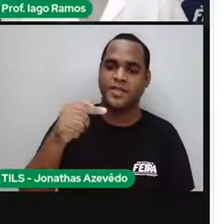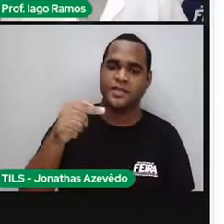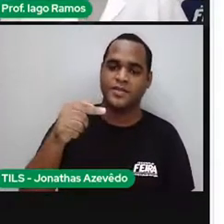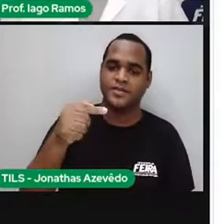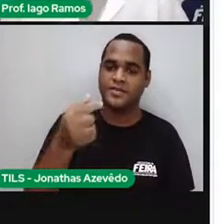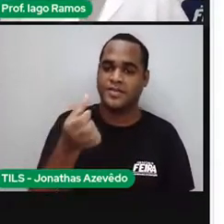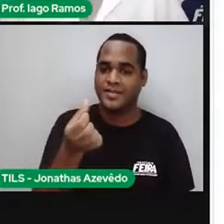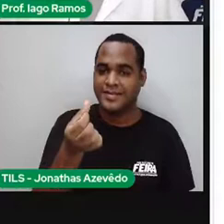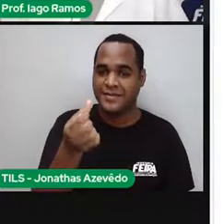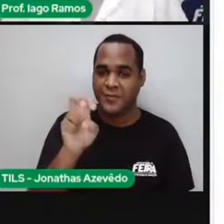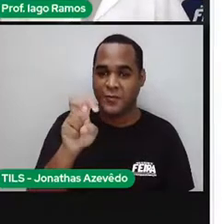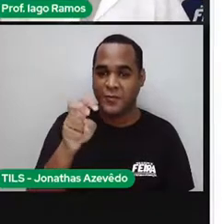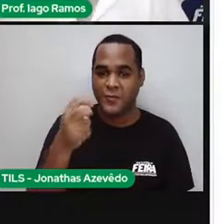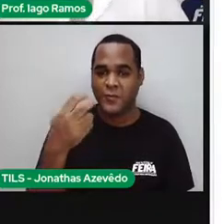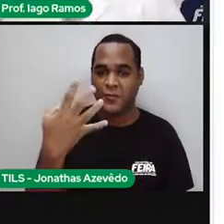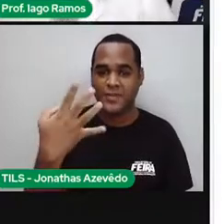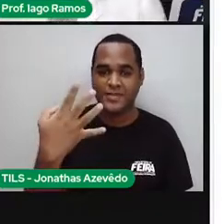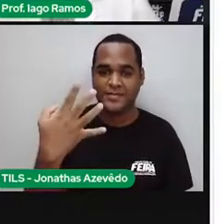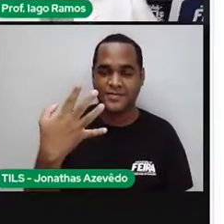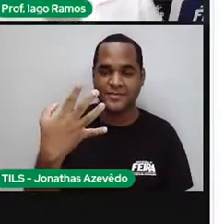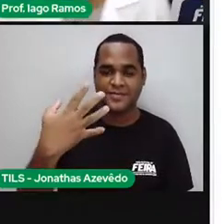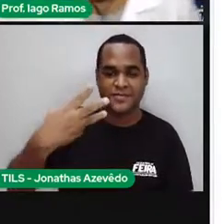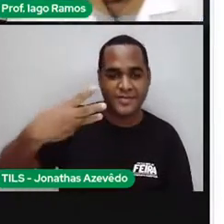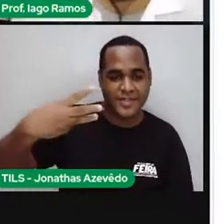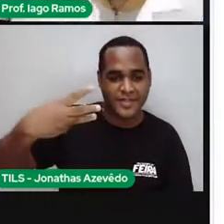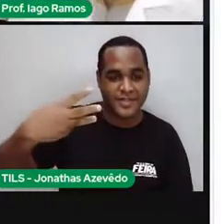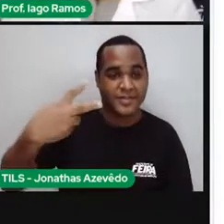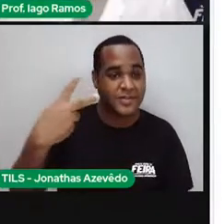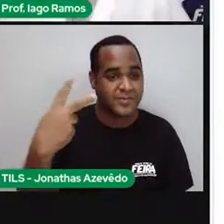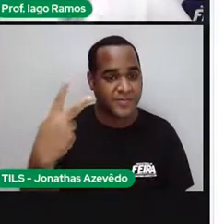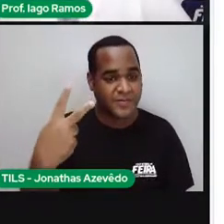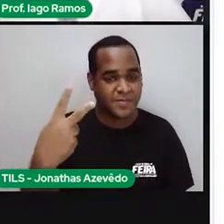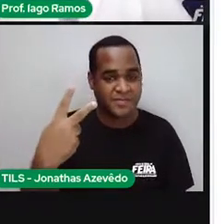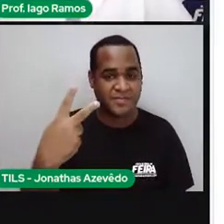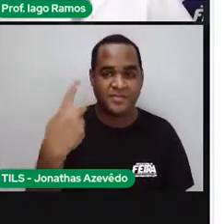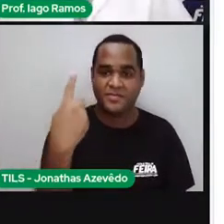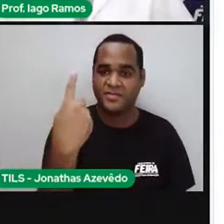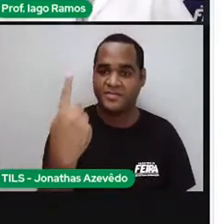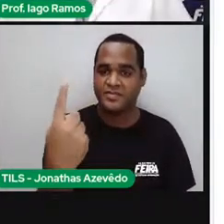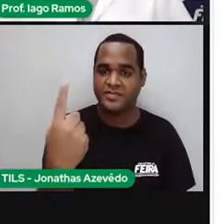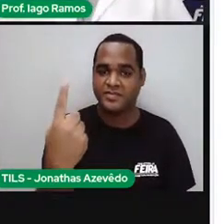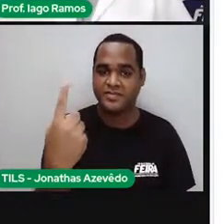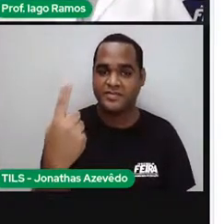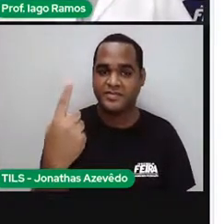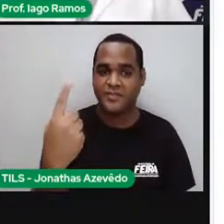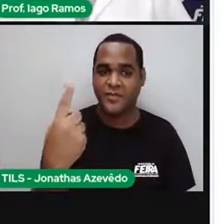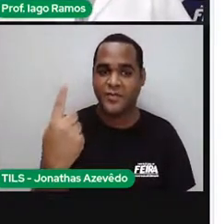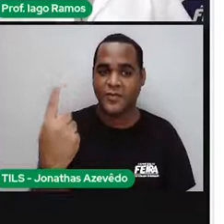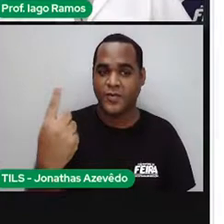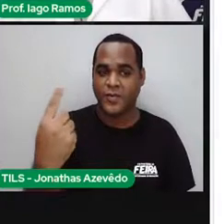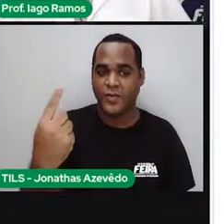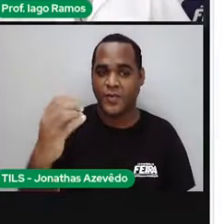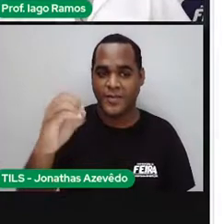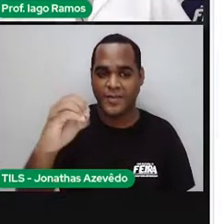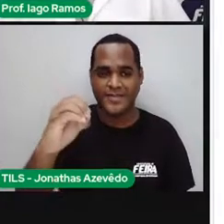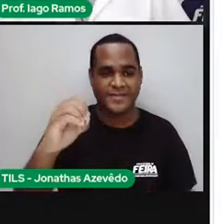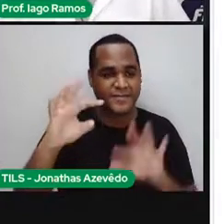7 6 5 4 3 2 1